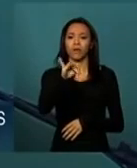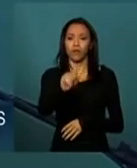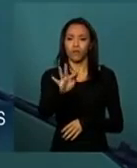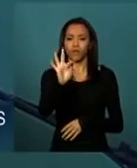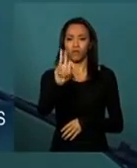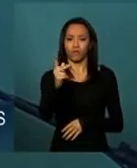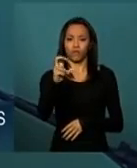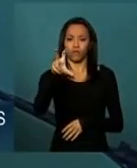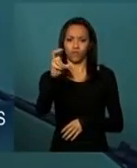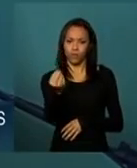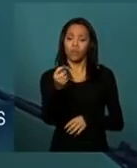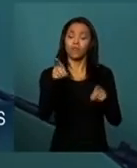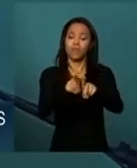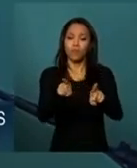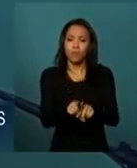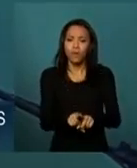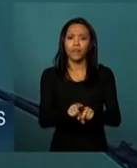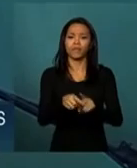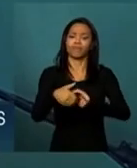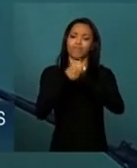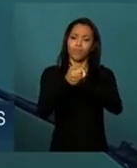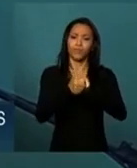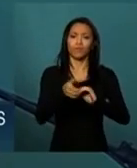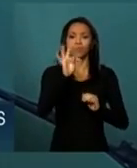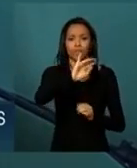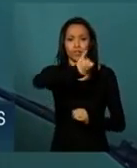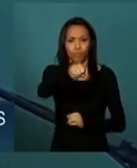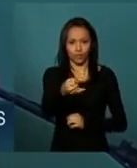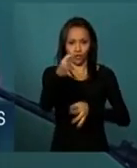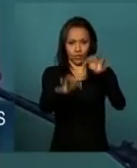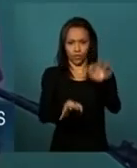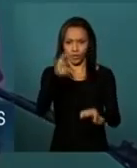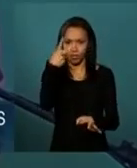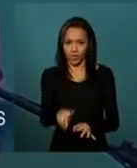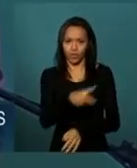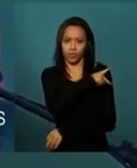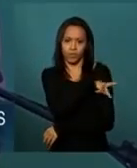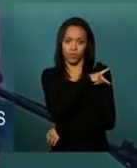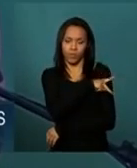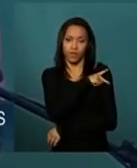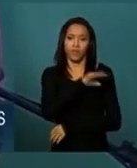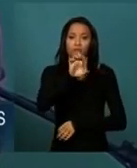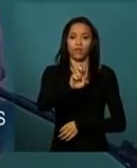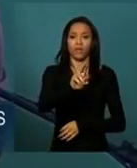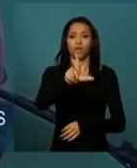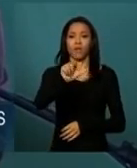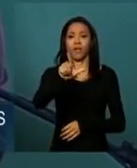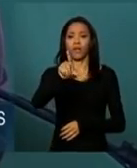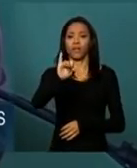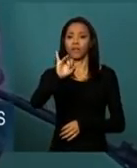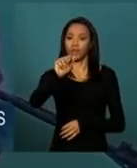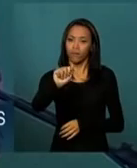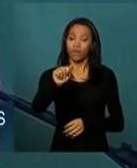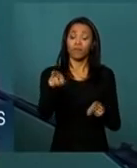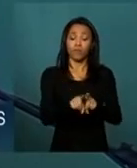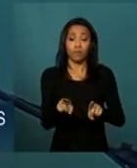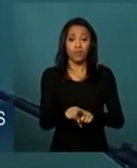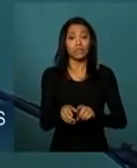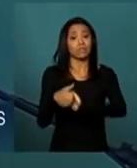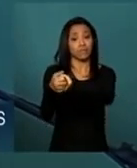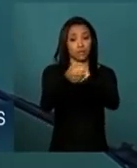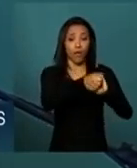Cumprimento também a presidenta do Tribunal de Justiça do Piauí, desembargadora Eulália Pinheiro. Saúdo os nossos